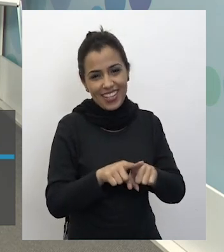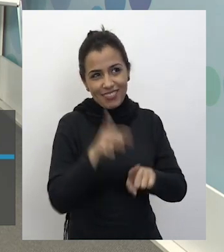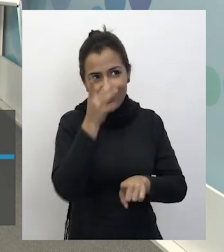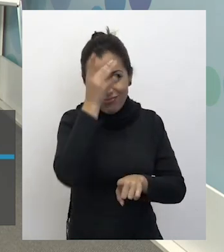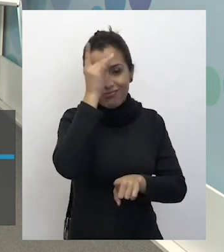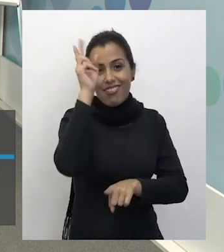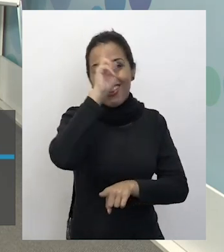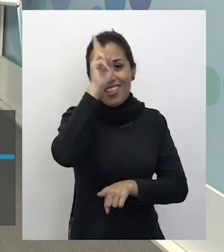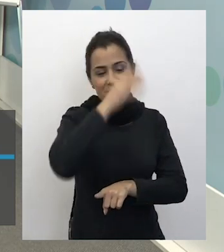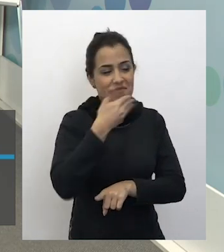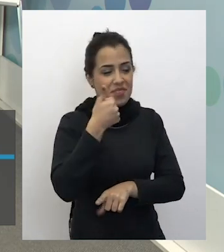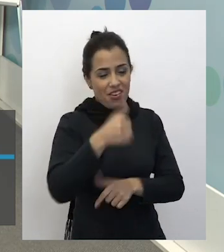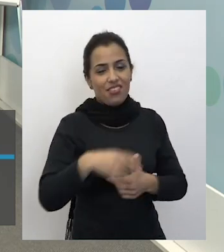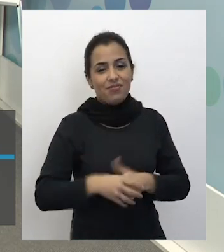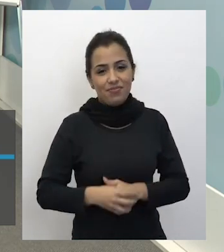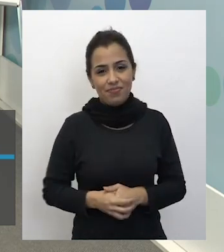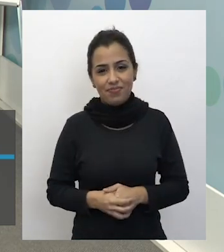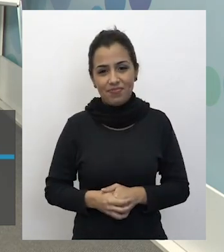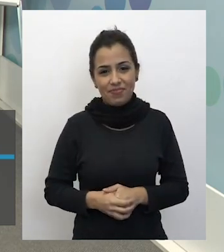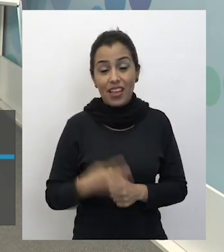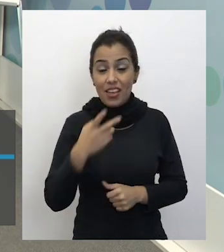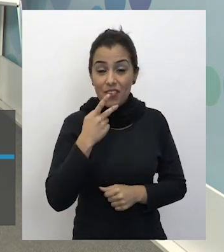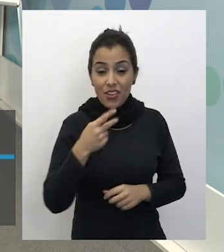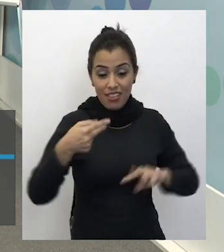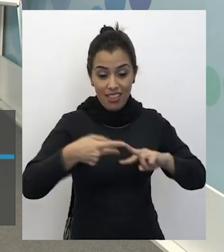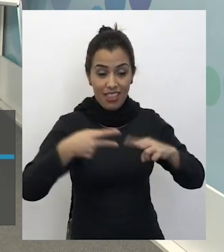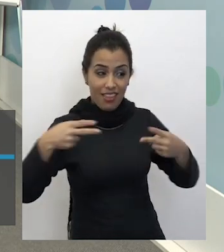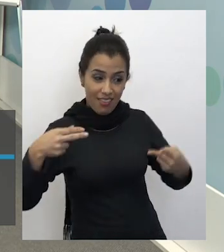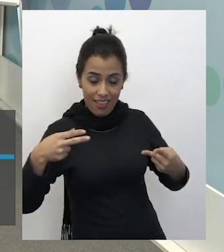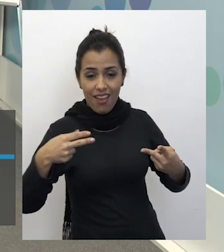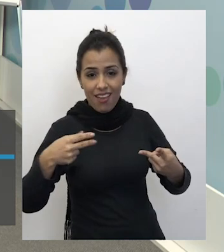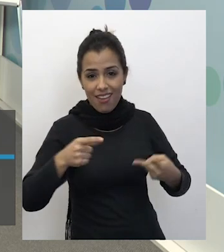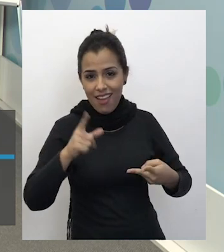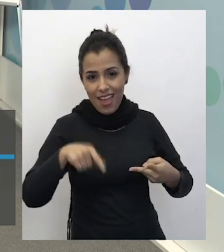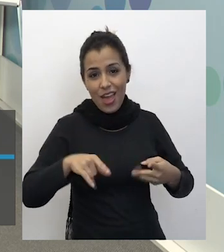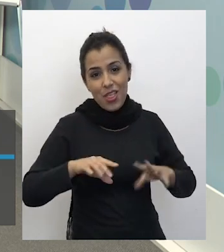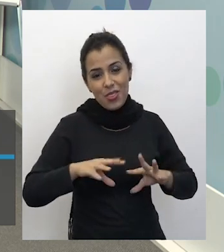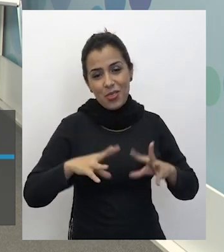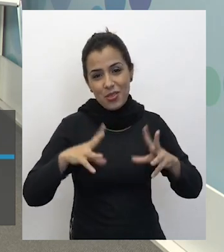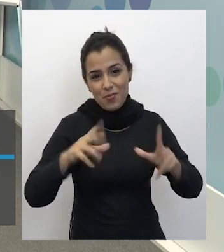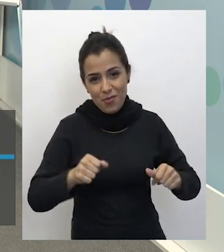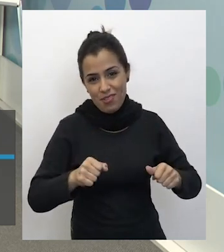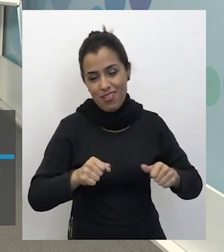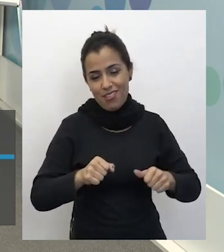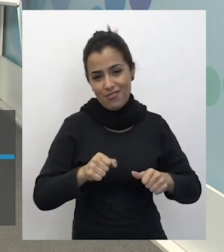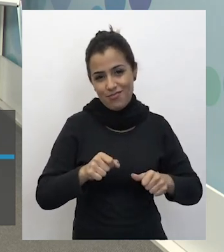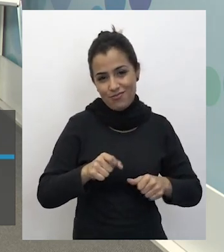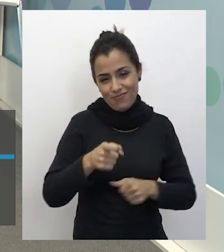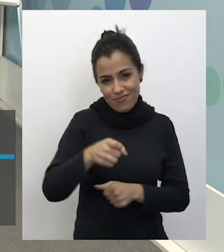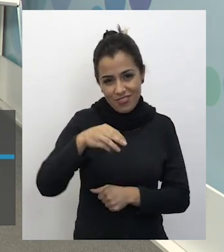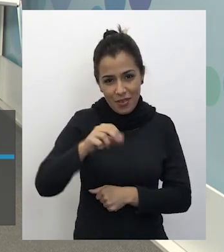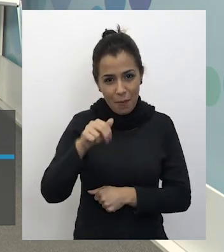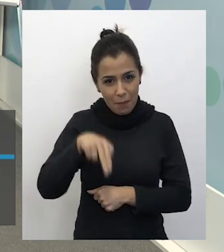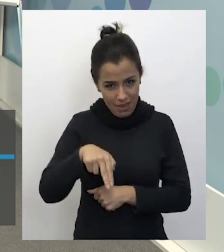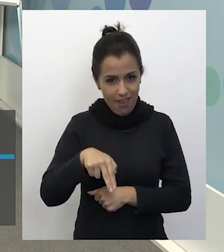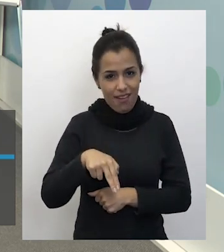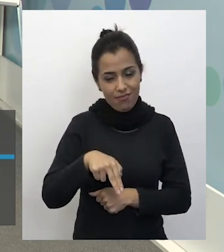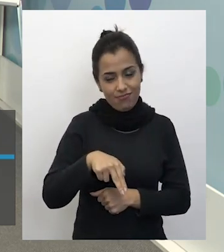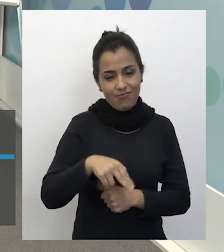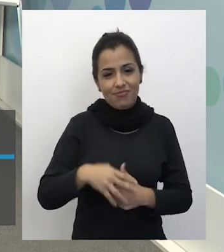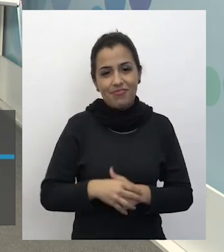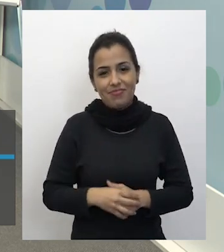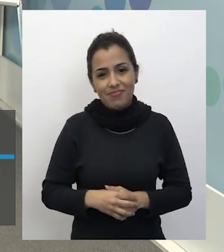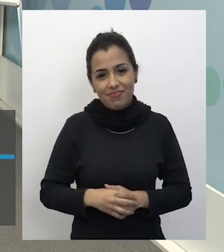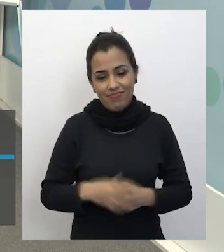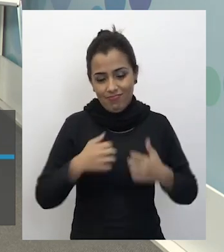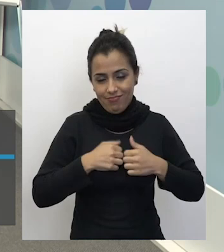mais, né? Na verdade, falou de DNA, falou de todos os X-Men. Né? Pessoal, ó, é o seguinte, eu precisaria